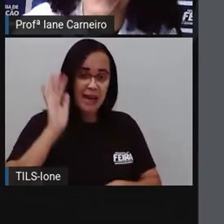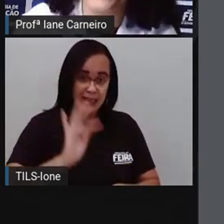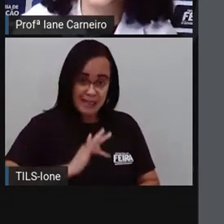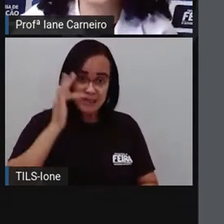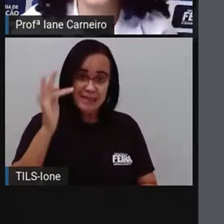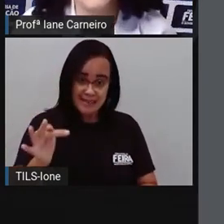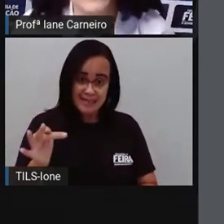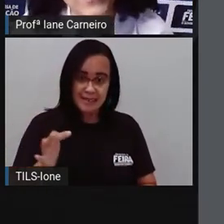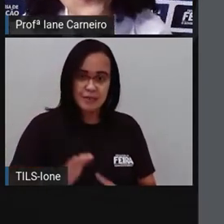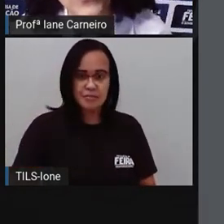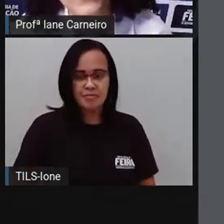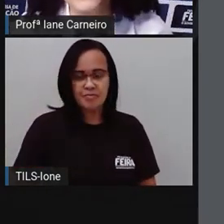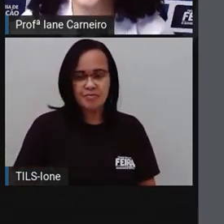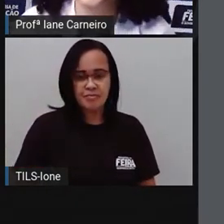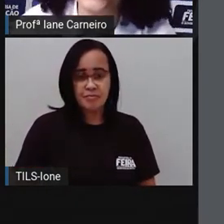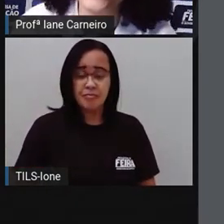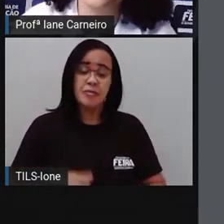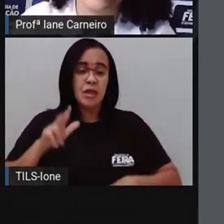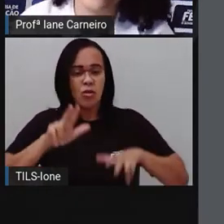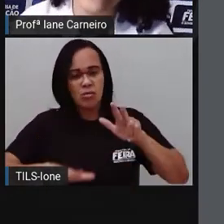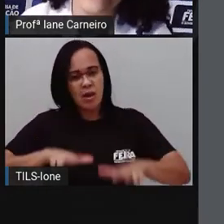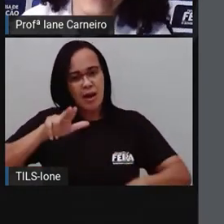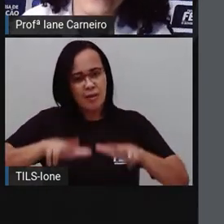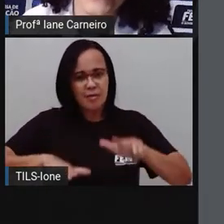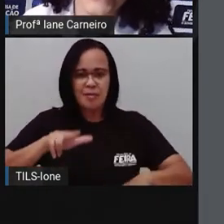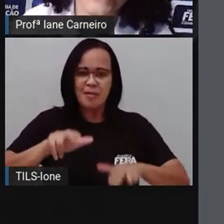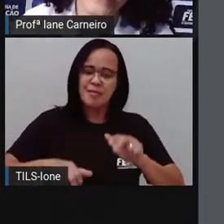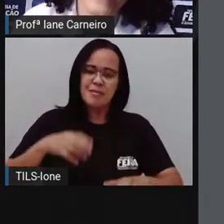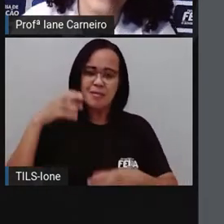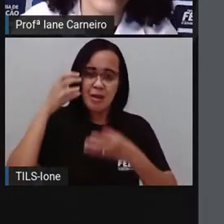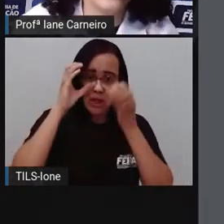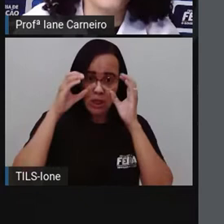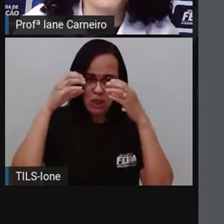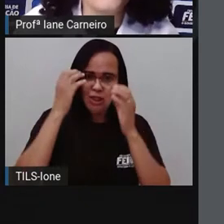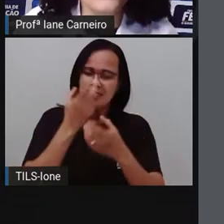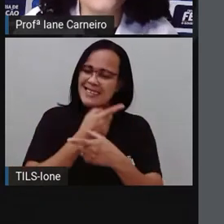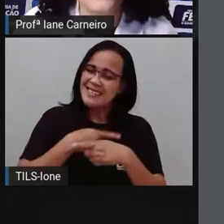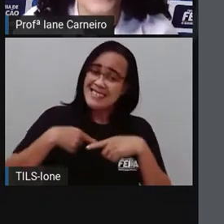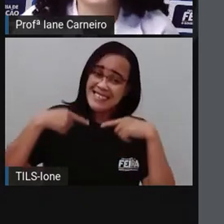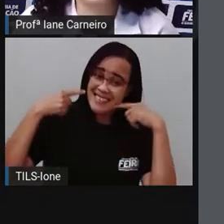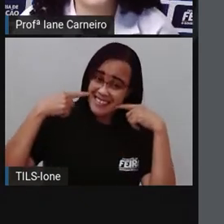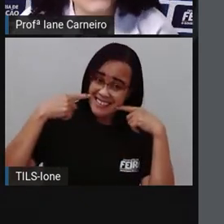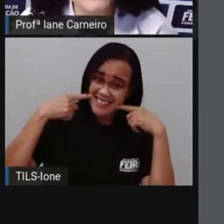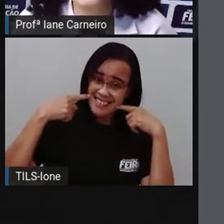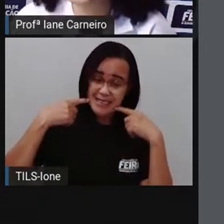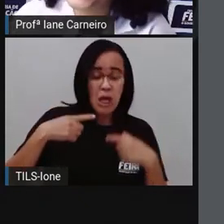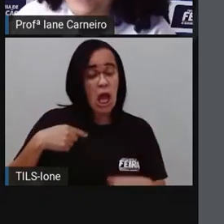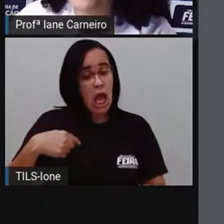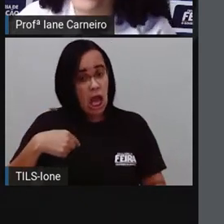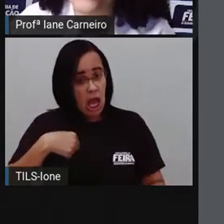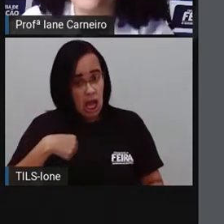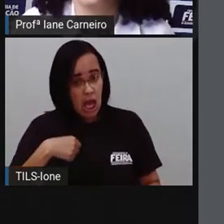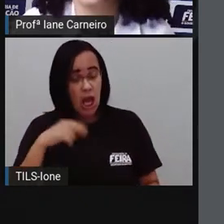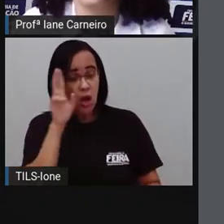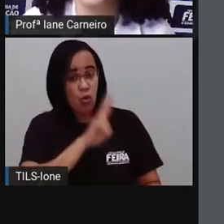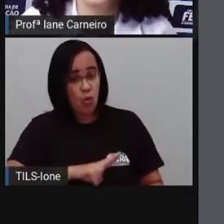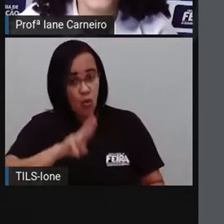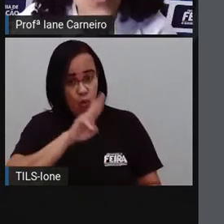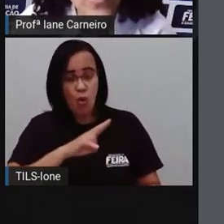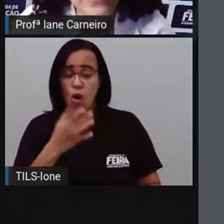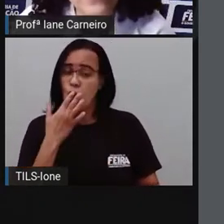Camaleão sorriu e disse para o amigo, Eu uso as cores que eu gosto